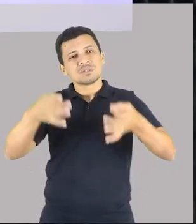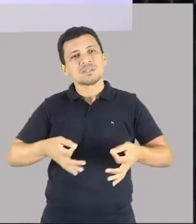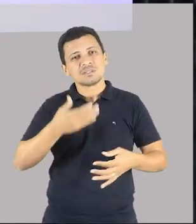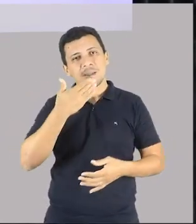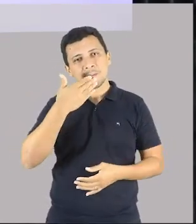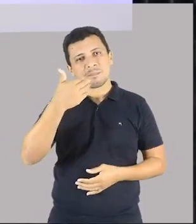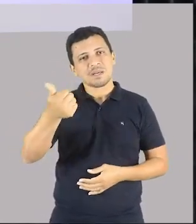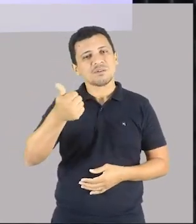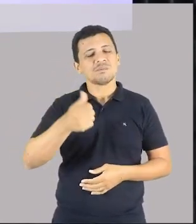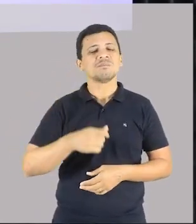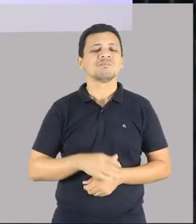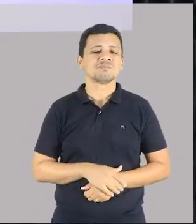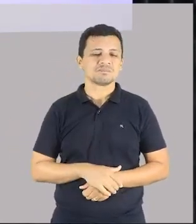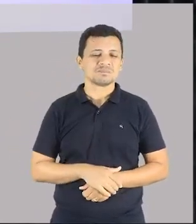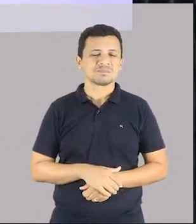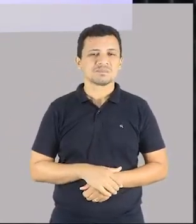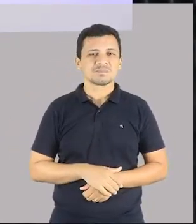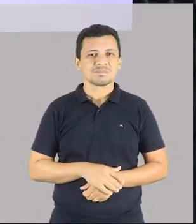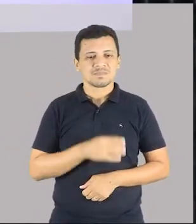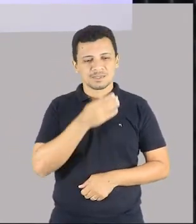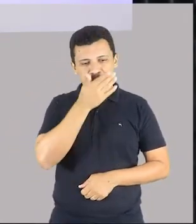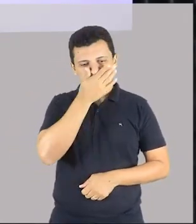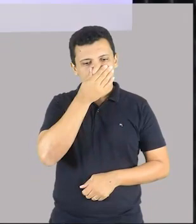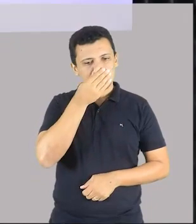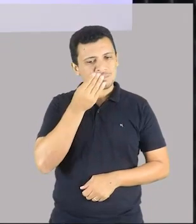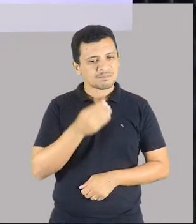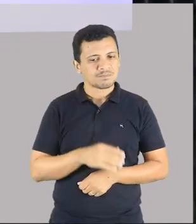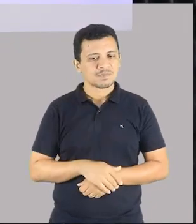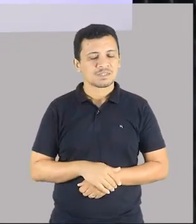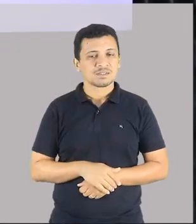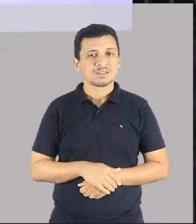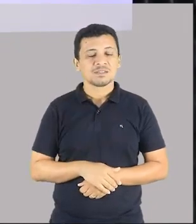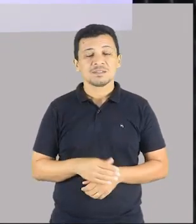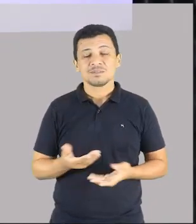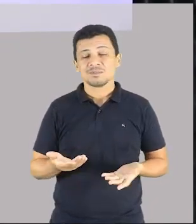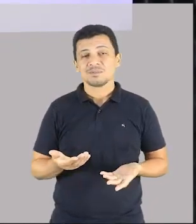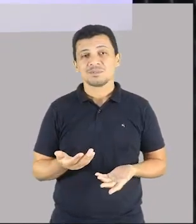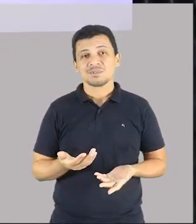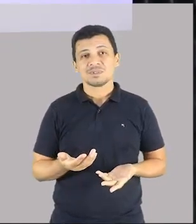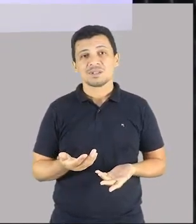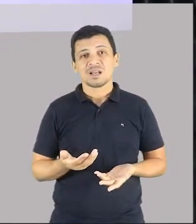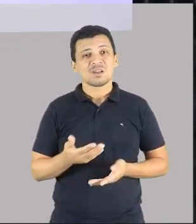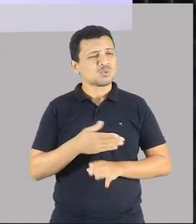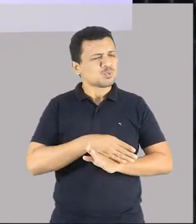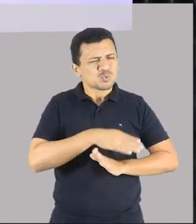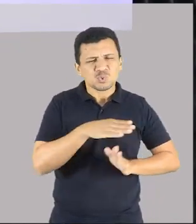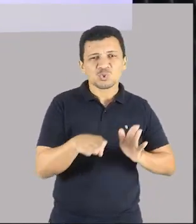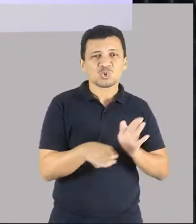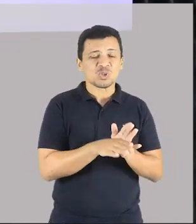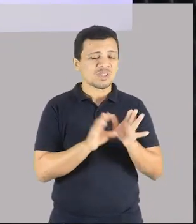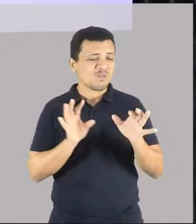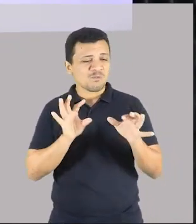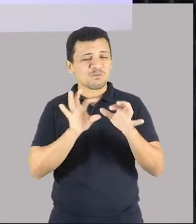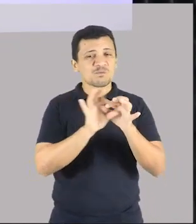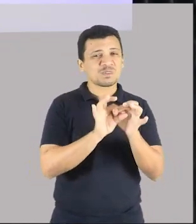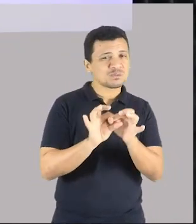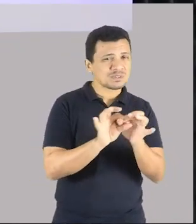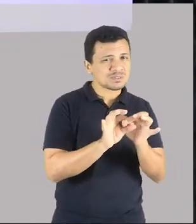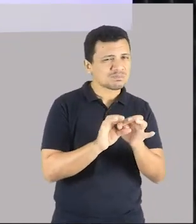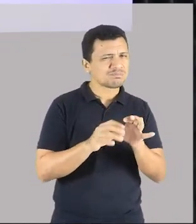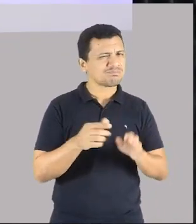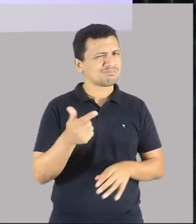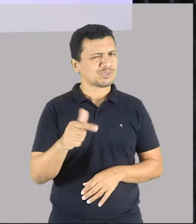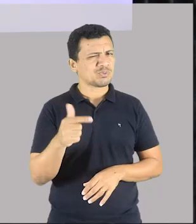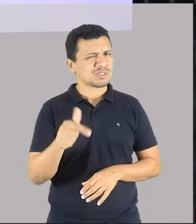caso. Então, contudo, não há que se falar em absoluta vinculação. Afinal,